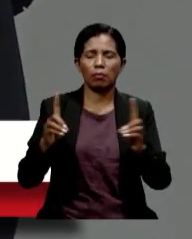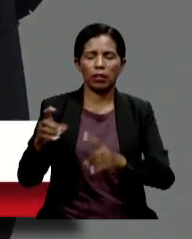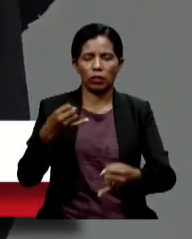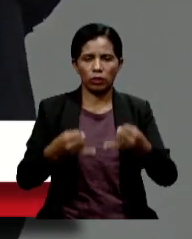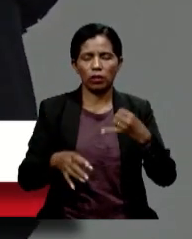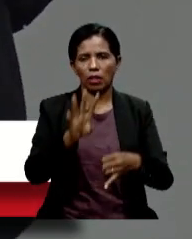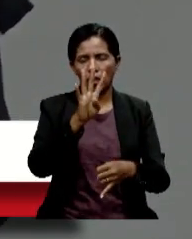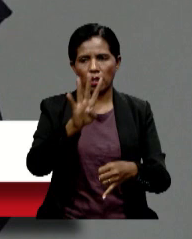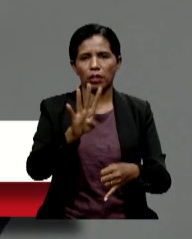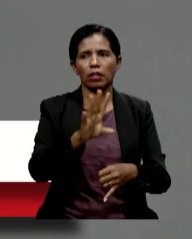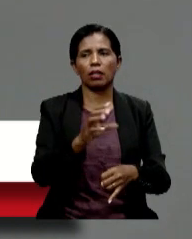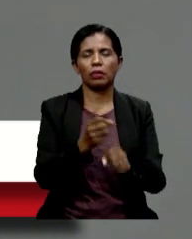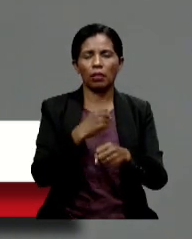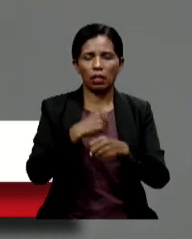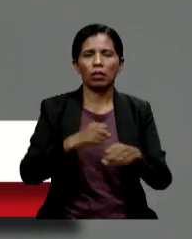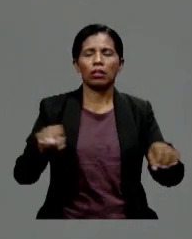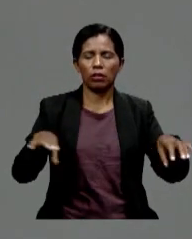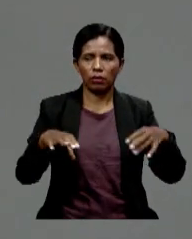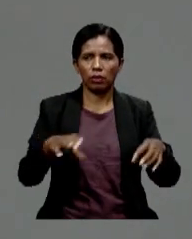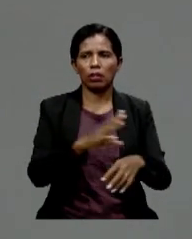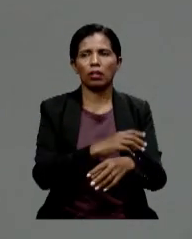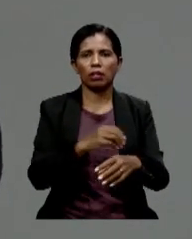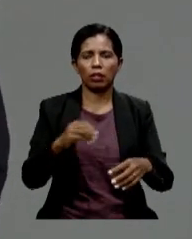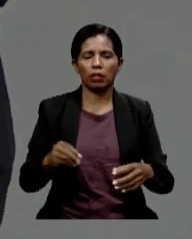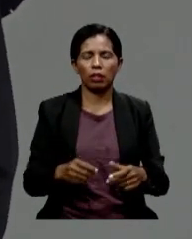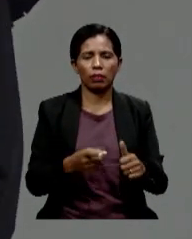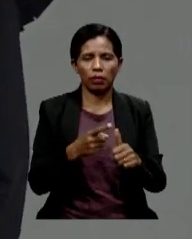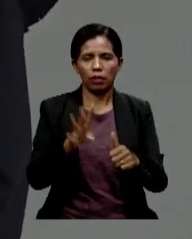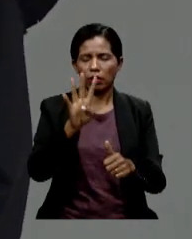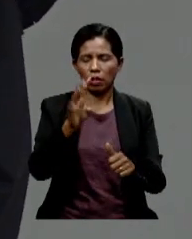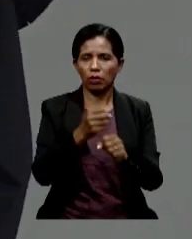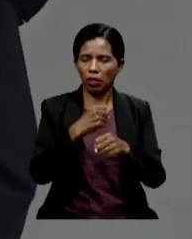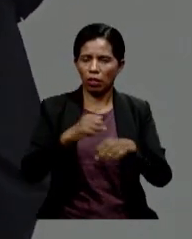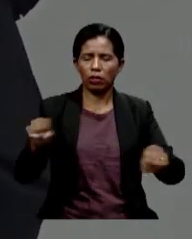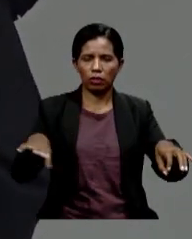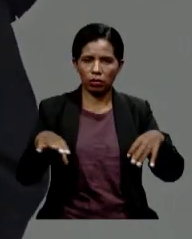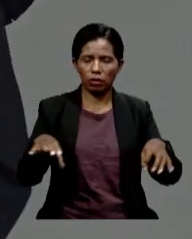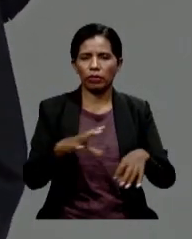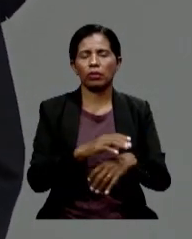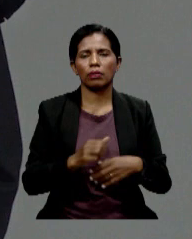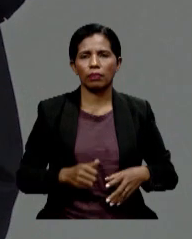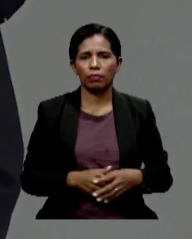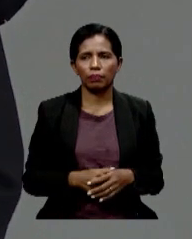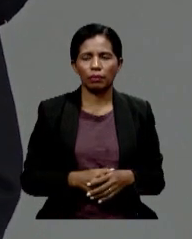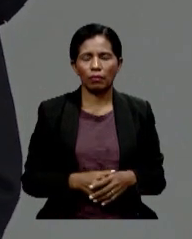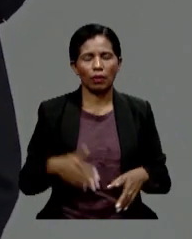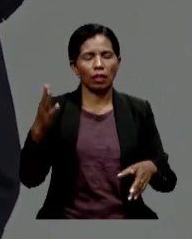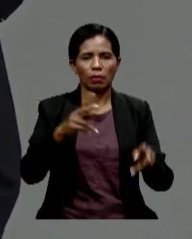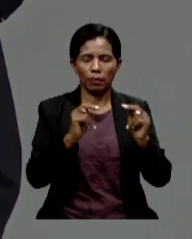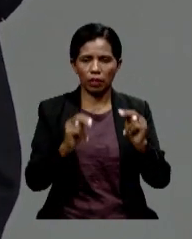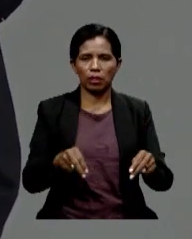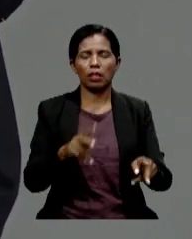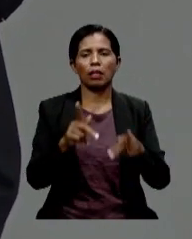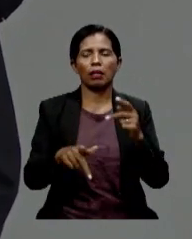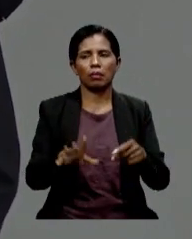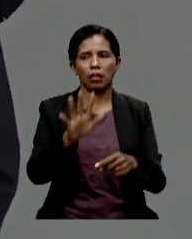hat atu e bele halo serviço, juiz de carreira, pelo menos na hat atu halo serviço e a Supremo Tribunal de Justiça. E a precisa é manai